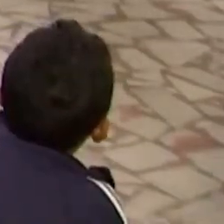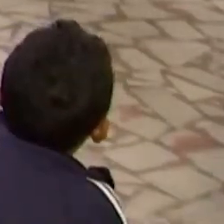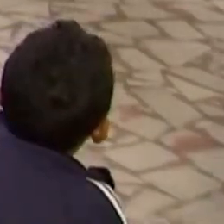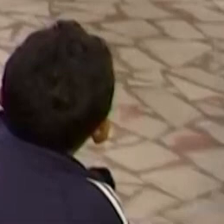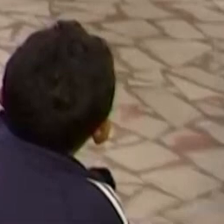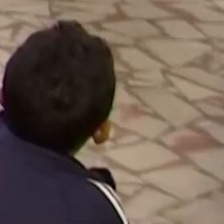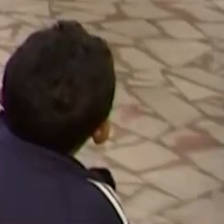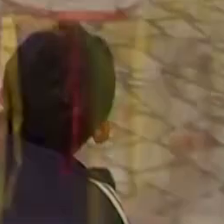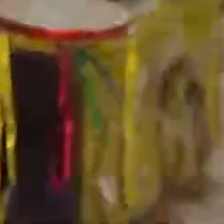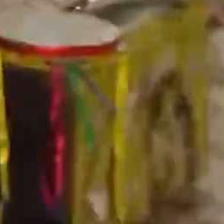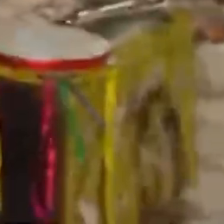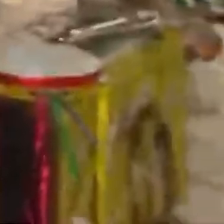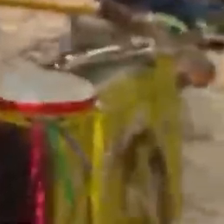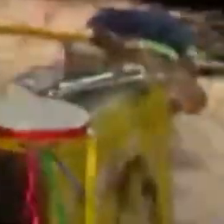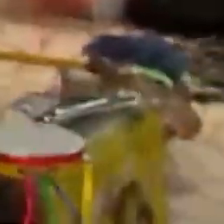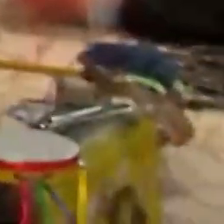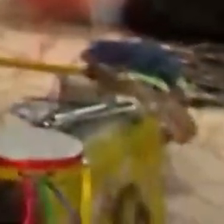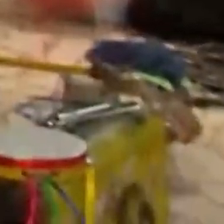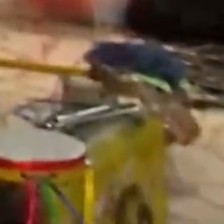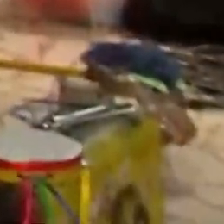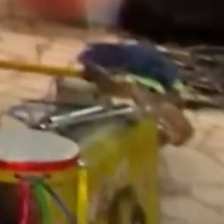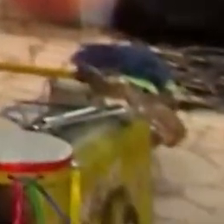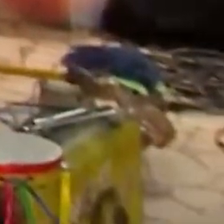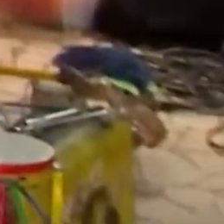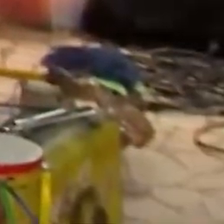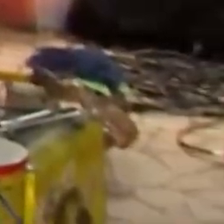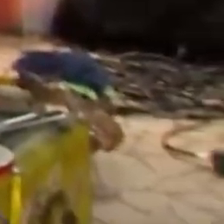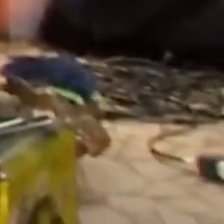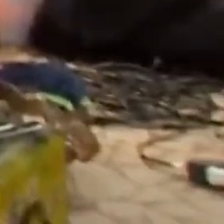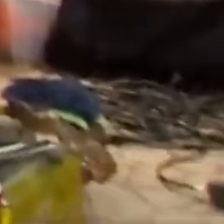redonda talvez não faça tanto sentido. Tava dormindo.